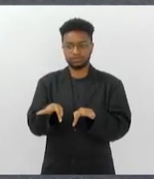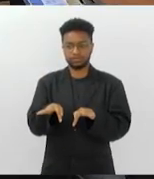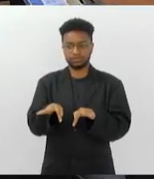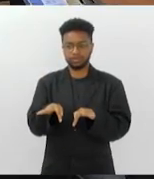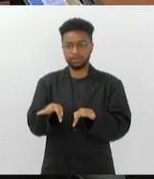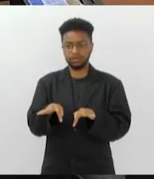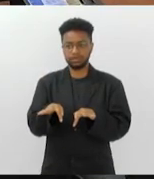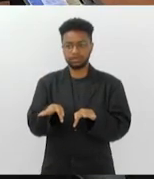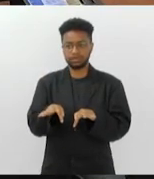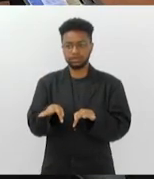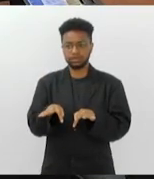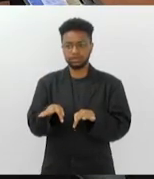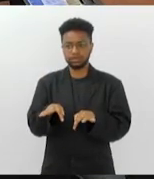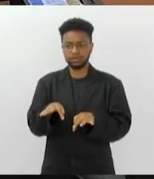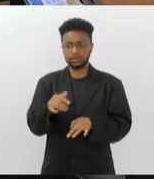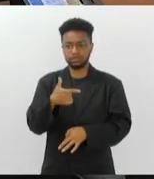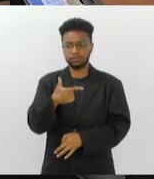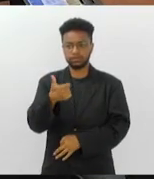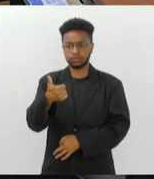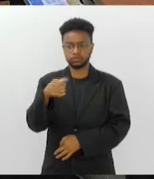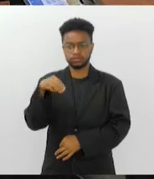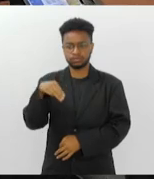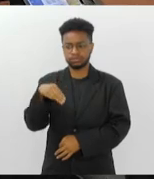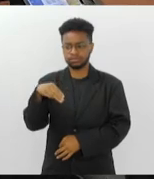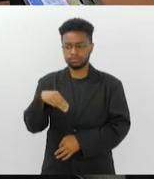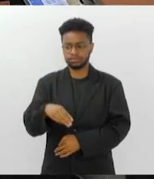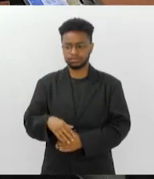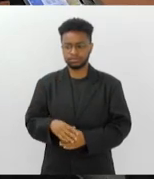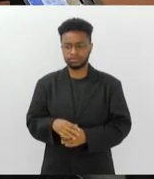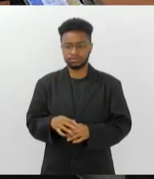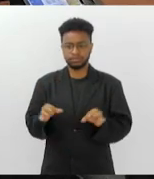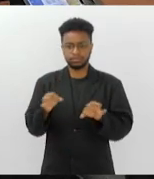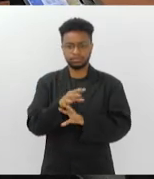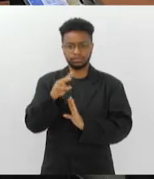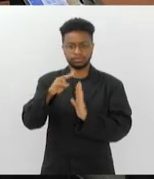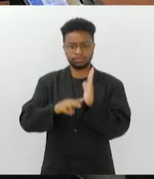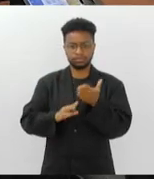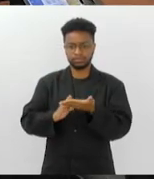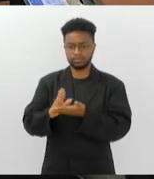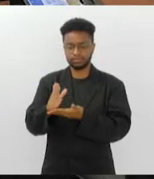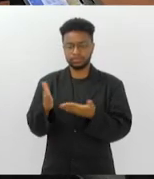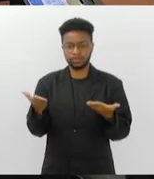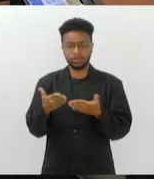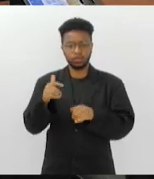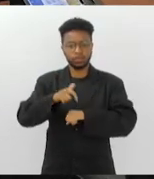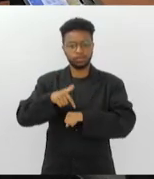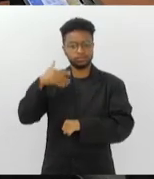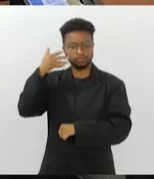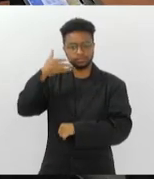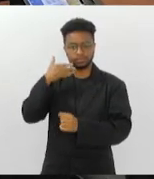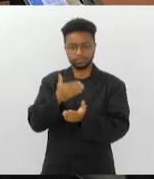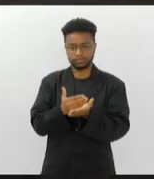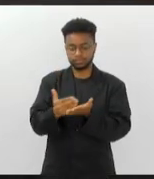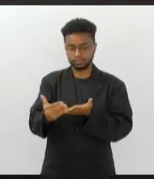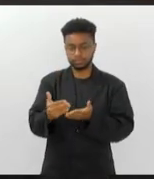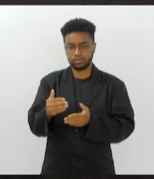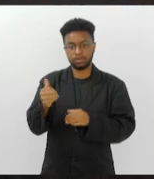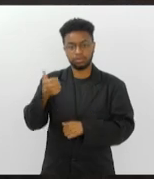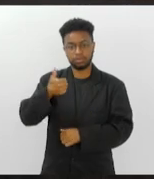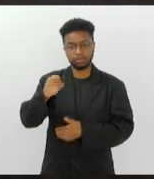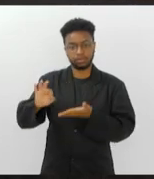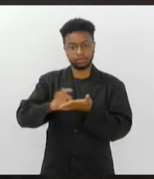minutos. Lida e aprovada a ata, passe ao expediente inicial. Primeiro orador inscrito é o